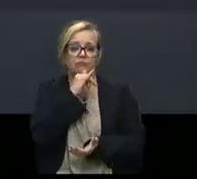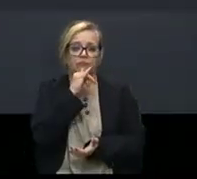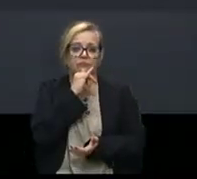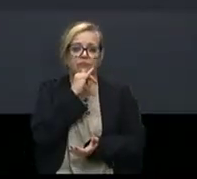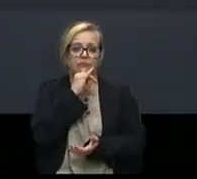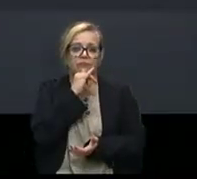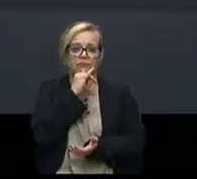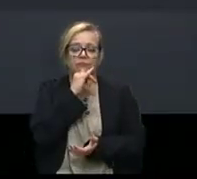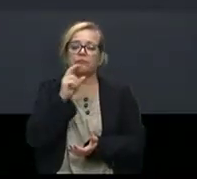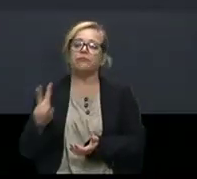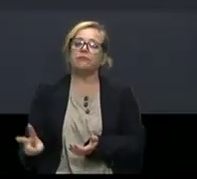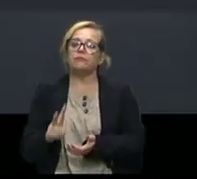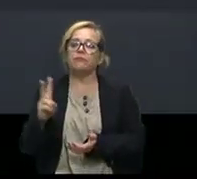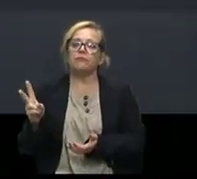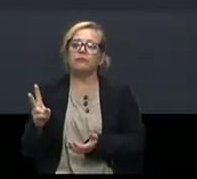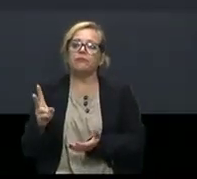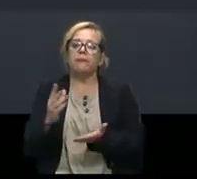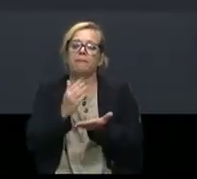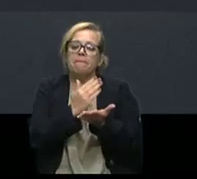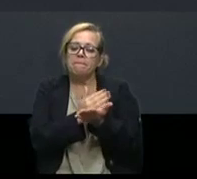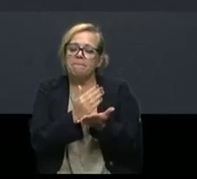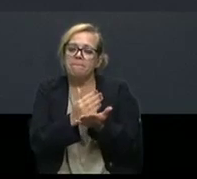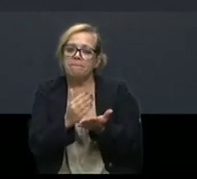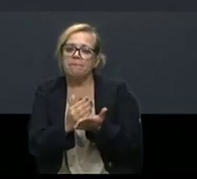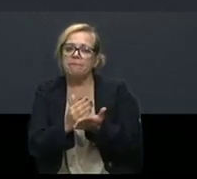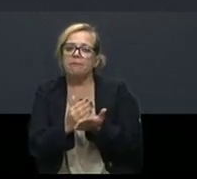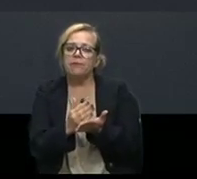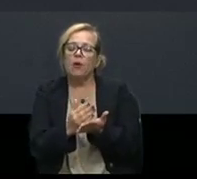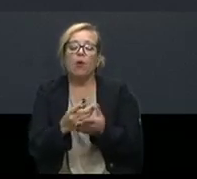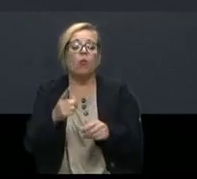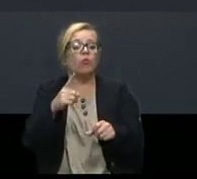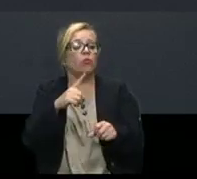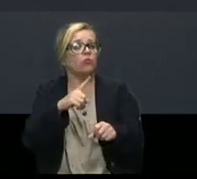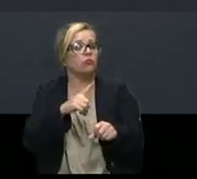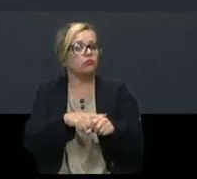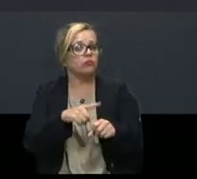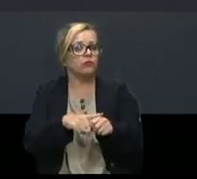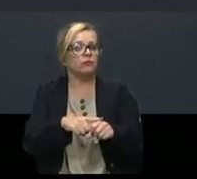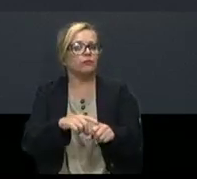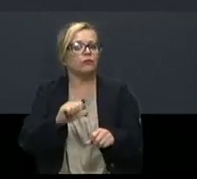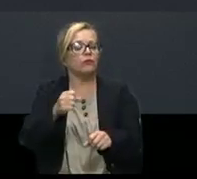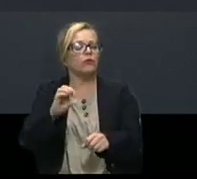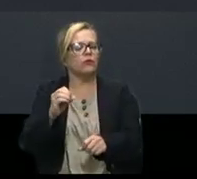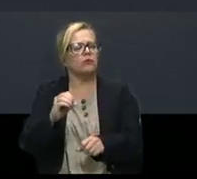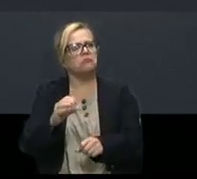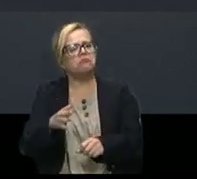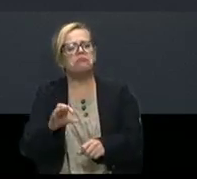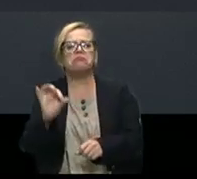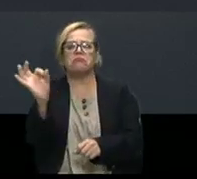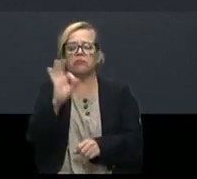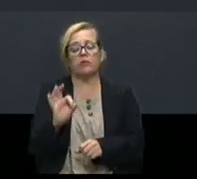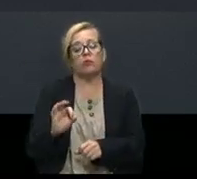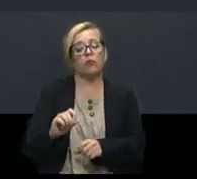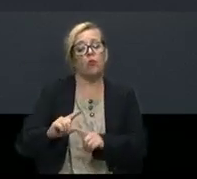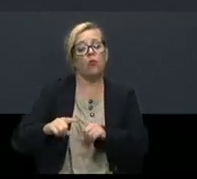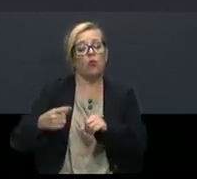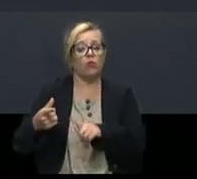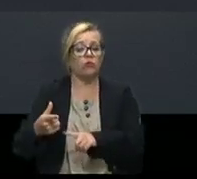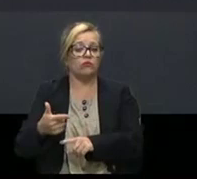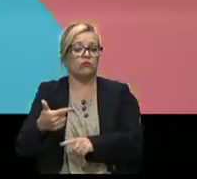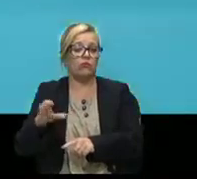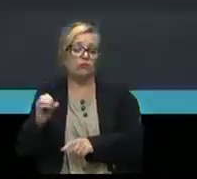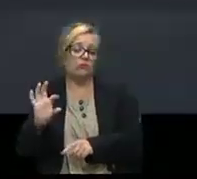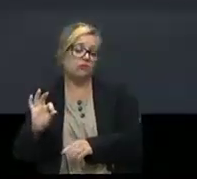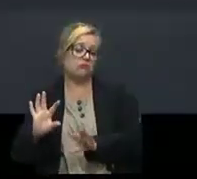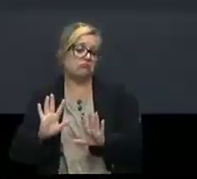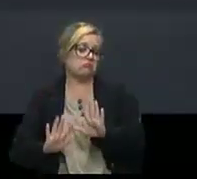o rendimento de um investimento pode ser devido ao tempo de investimento em 80%, O resto depende de outros